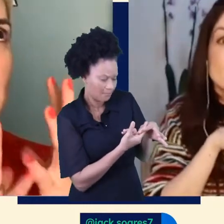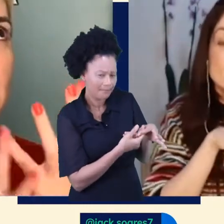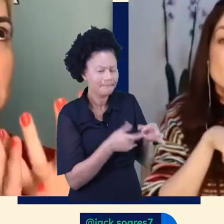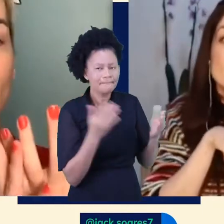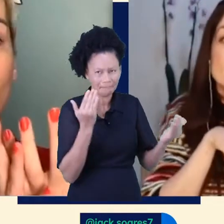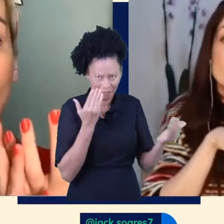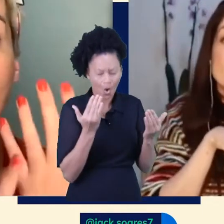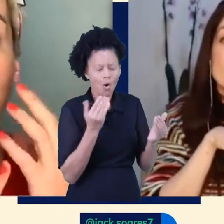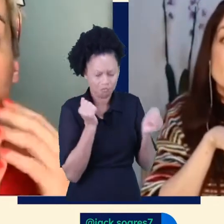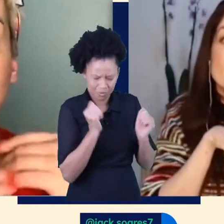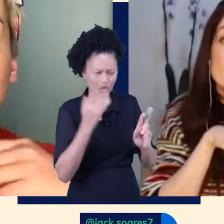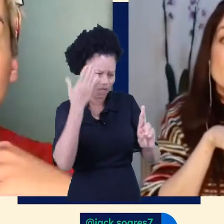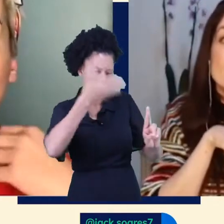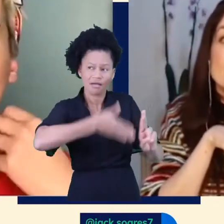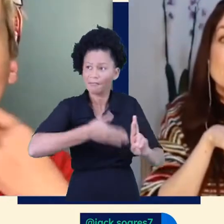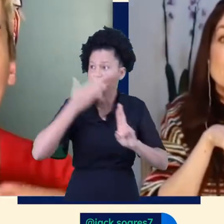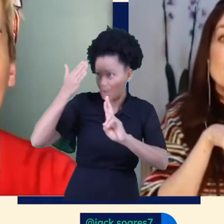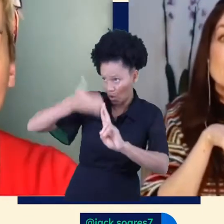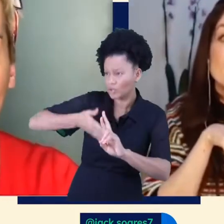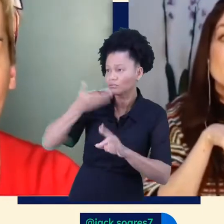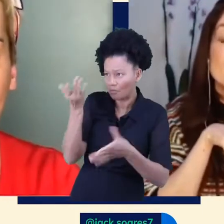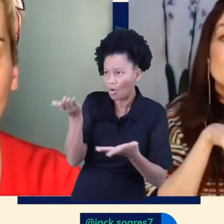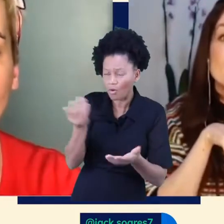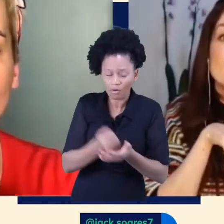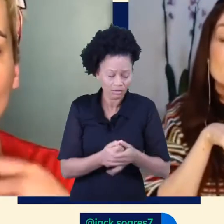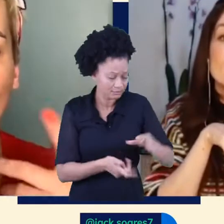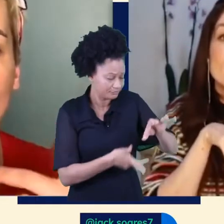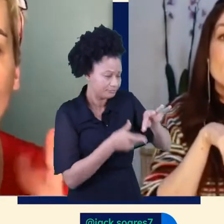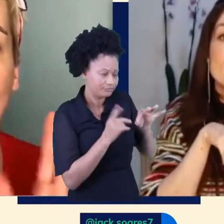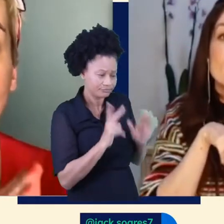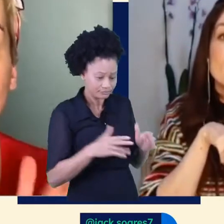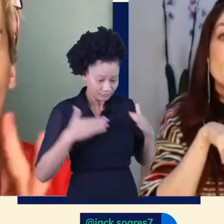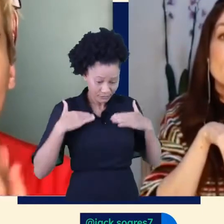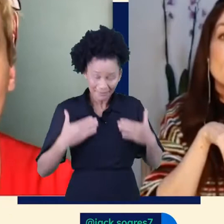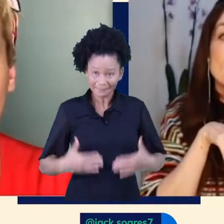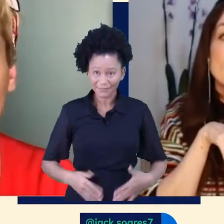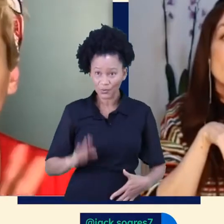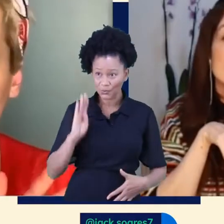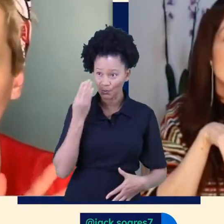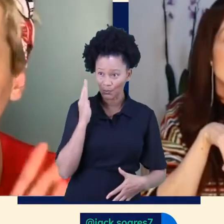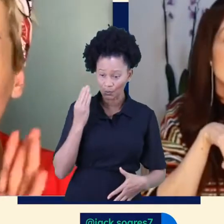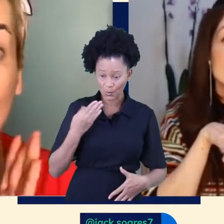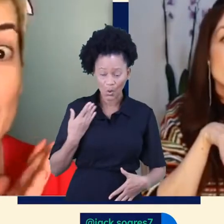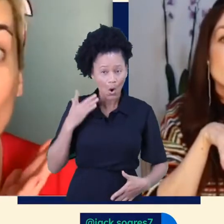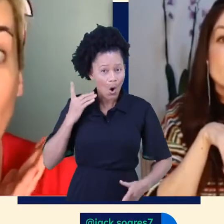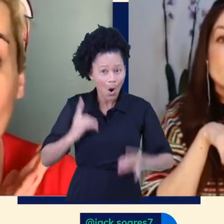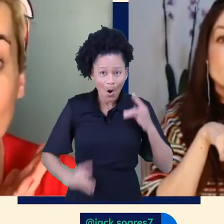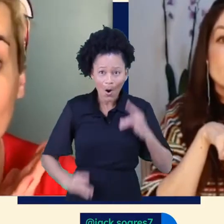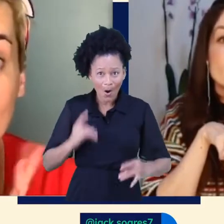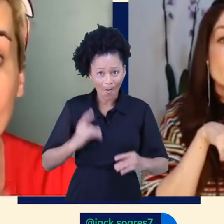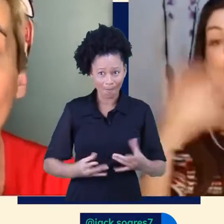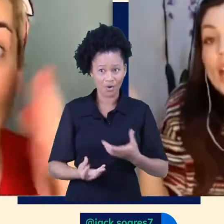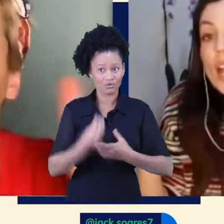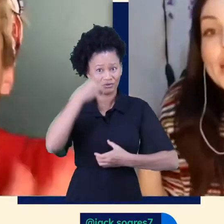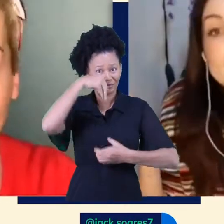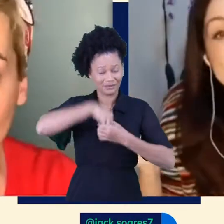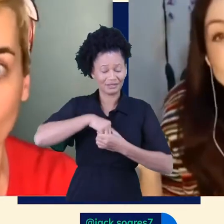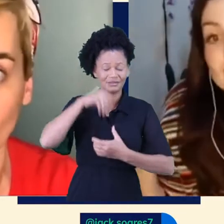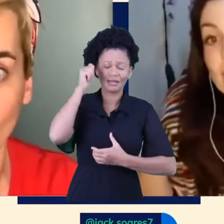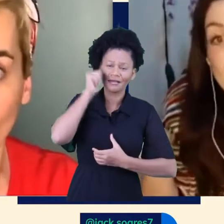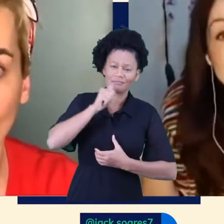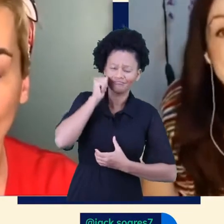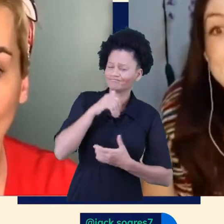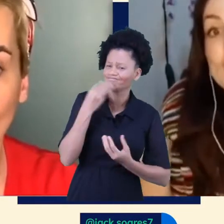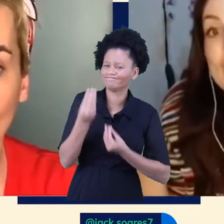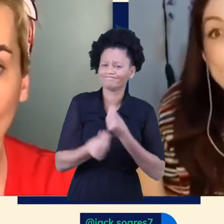Tá. Então, mas assim, biologicamente, hormônios e tudo mais, seria uma mulher? Ou não dá para...